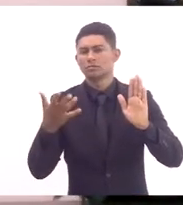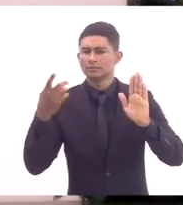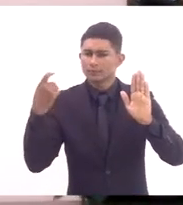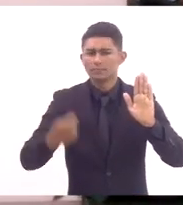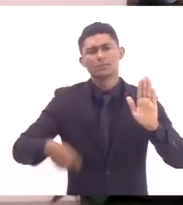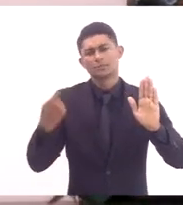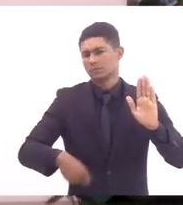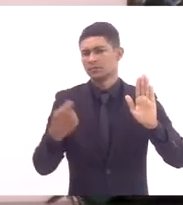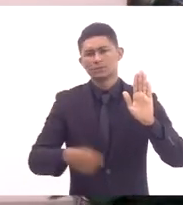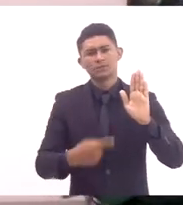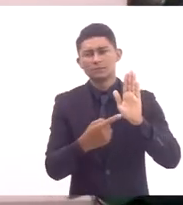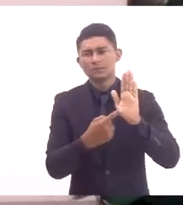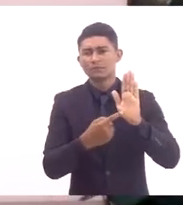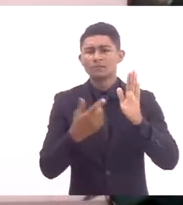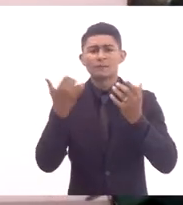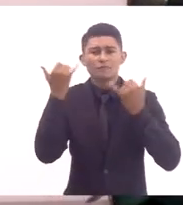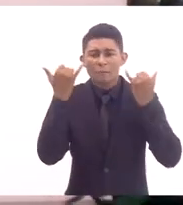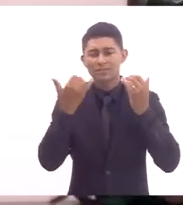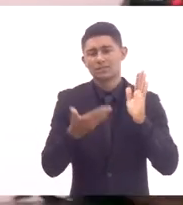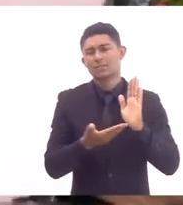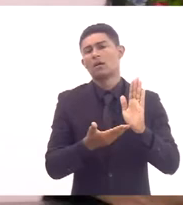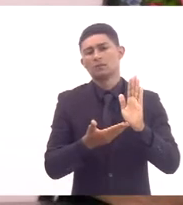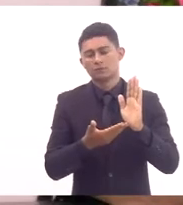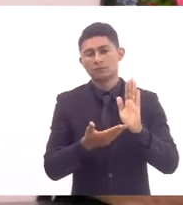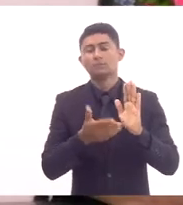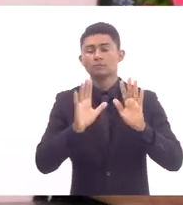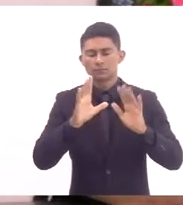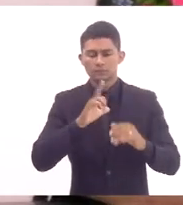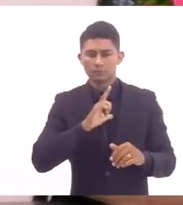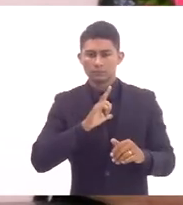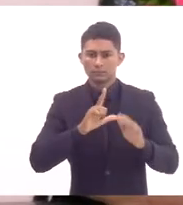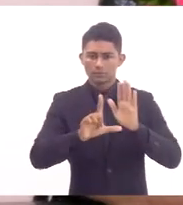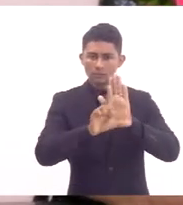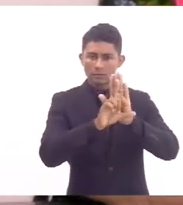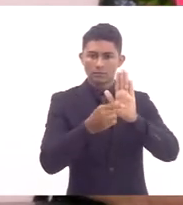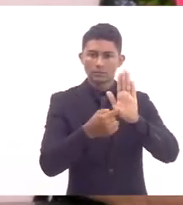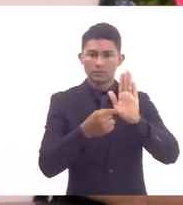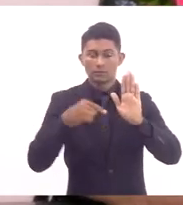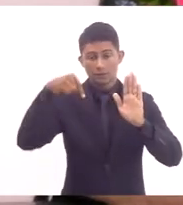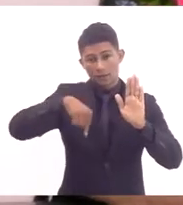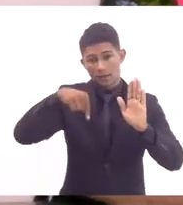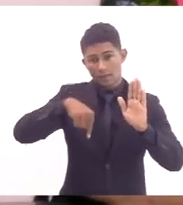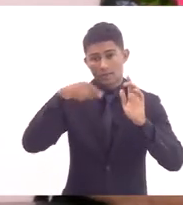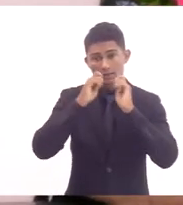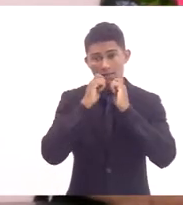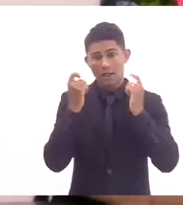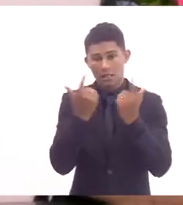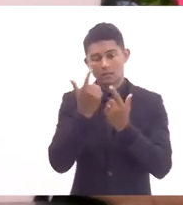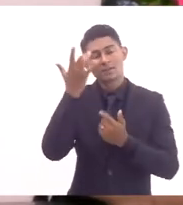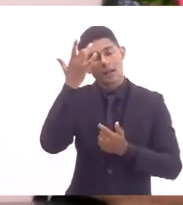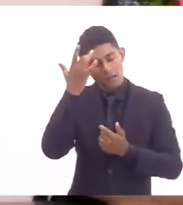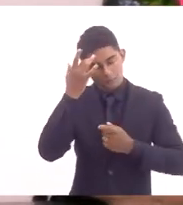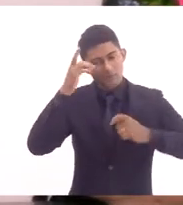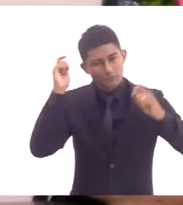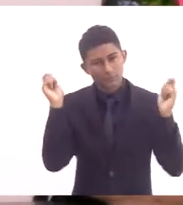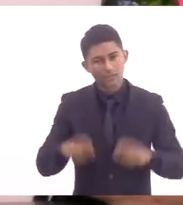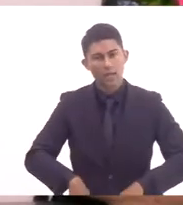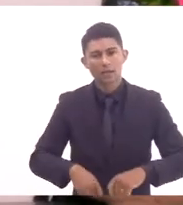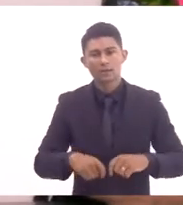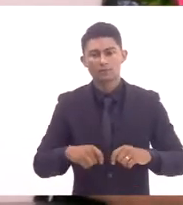fornecer levar informação sobre o Óbvio é uma delas eu acho que essa casa poderia contribuir estão